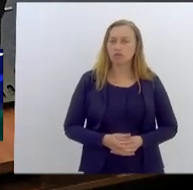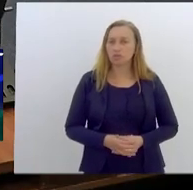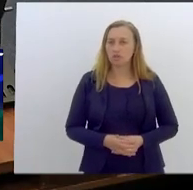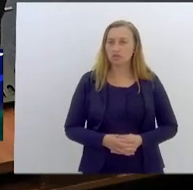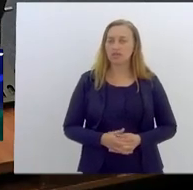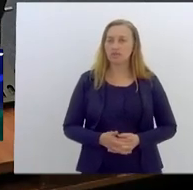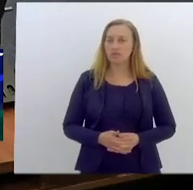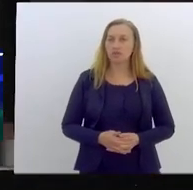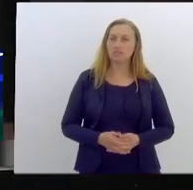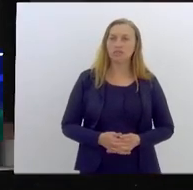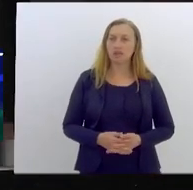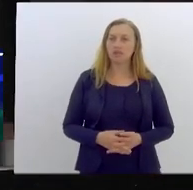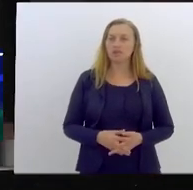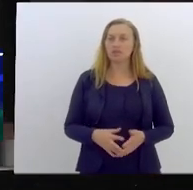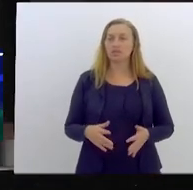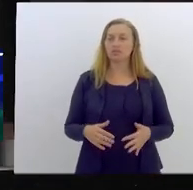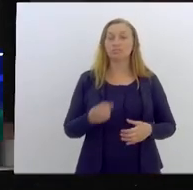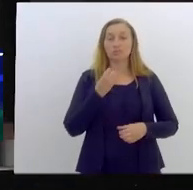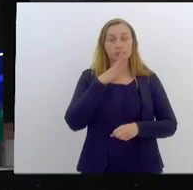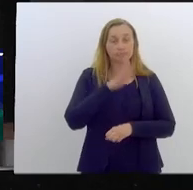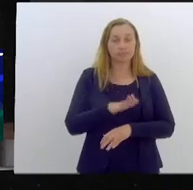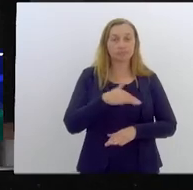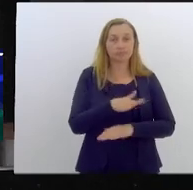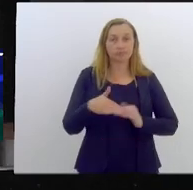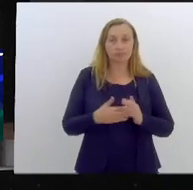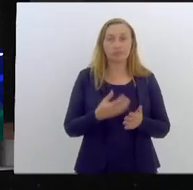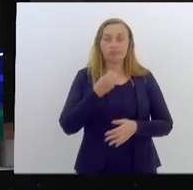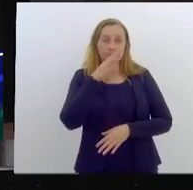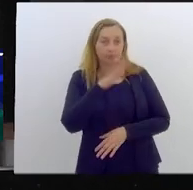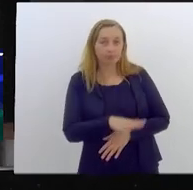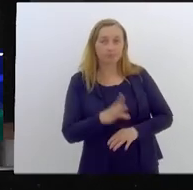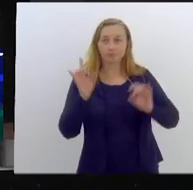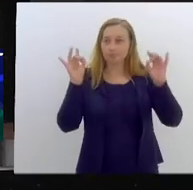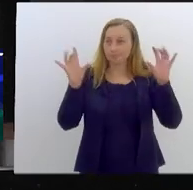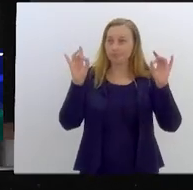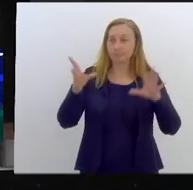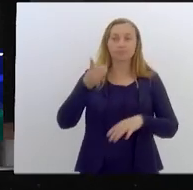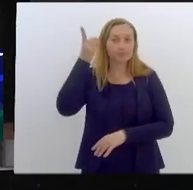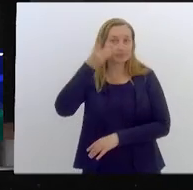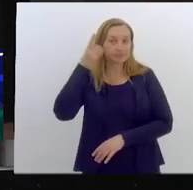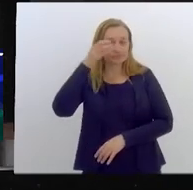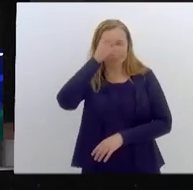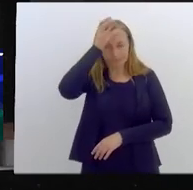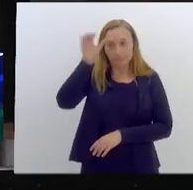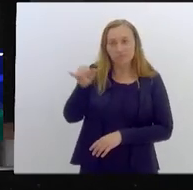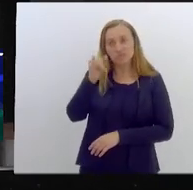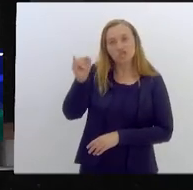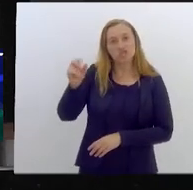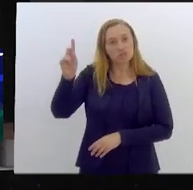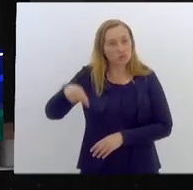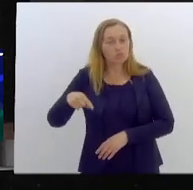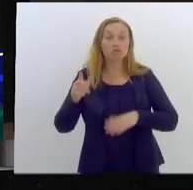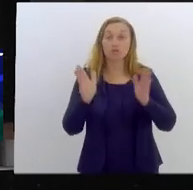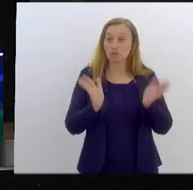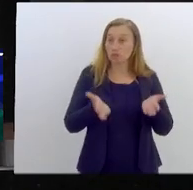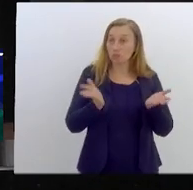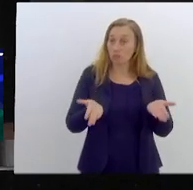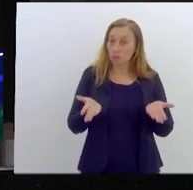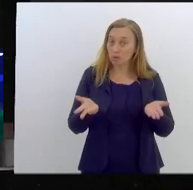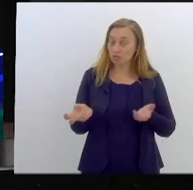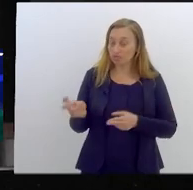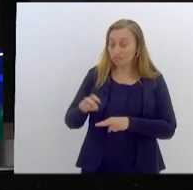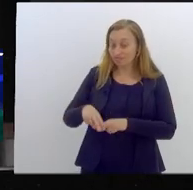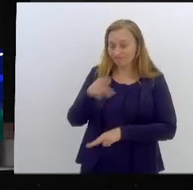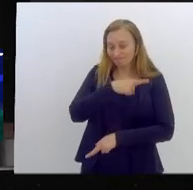Uma boa tarde a todos e a todas, uma boa tarde especial aqui à nobre deputada Tia Ju, que hoje